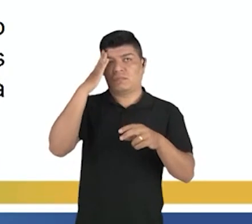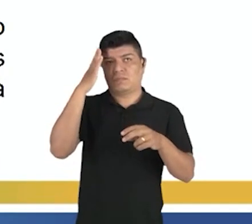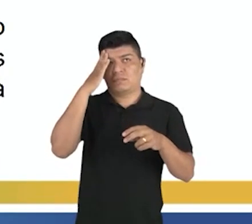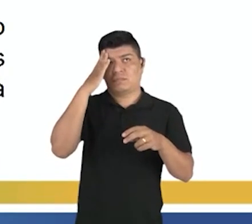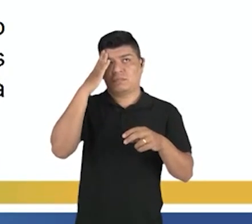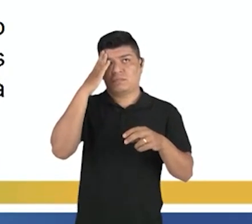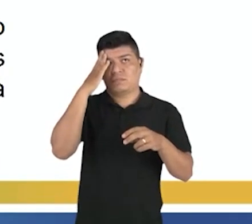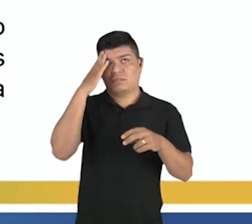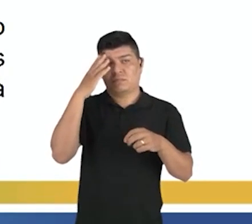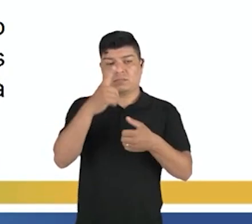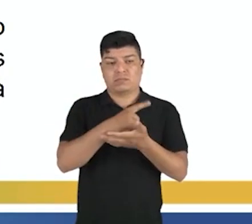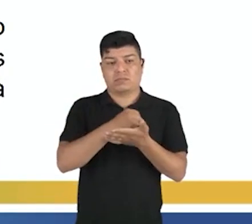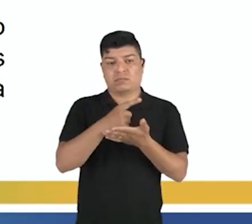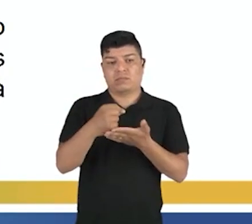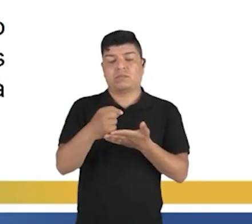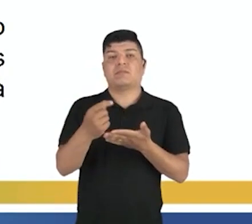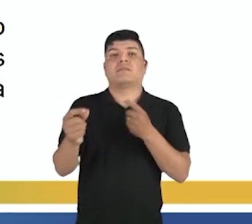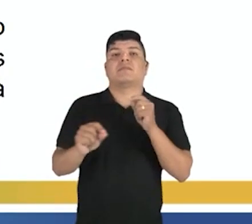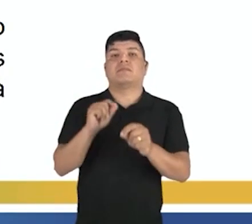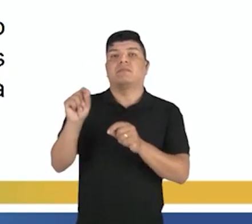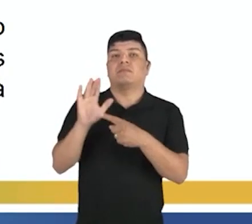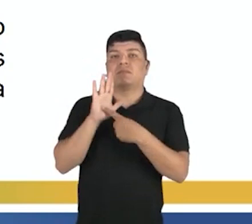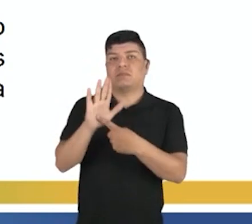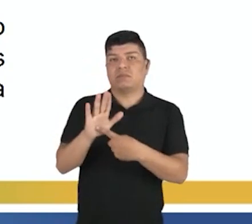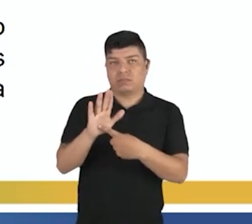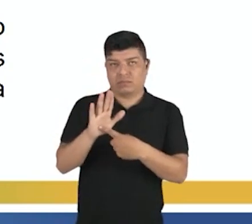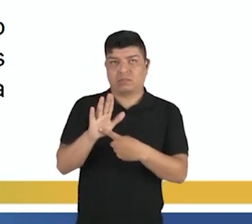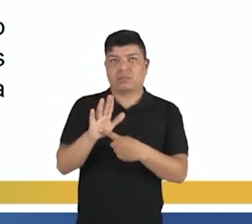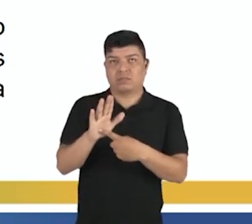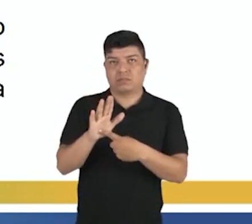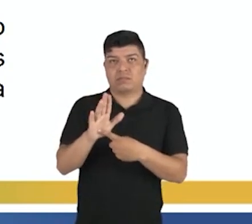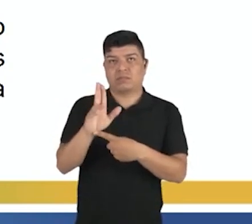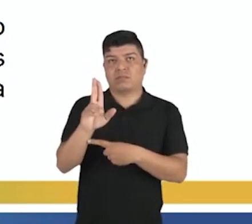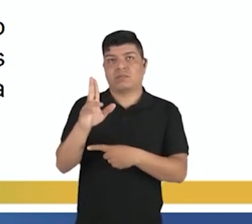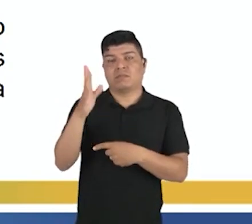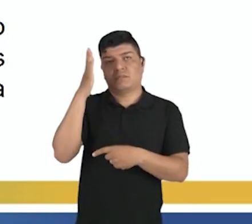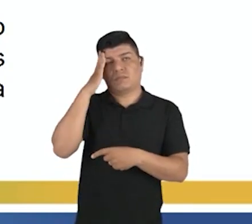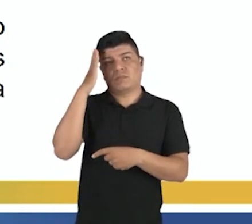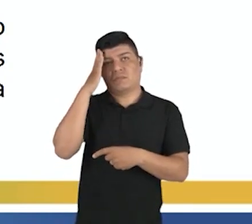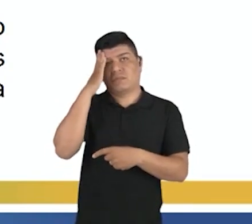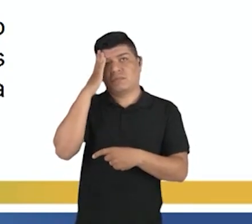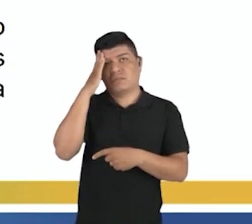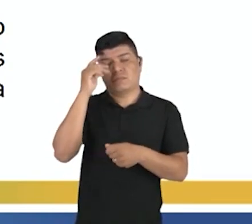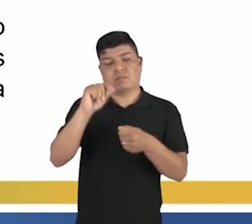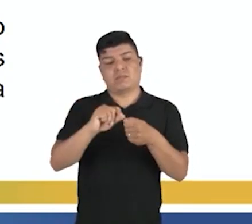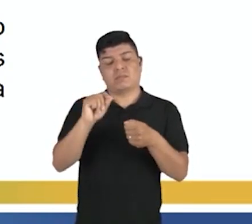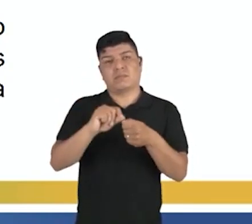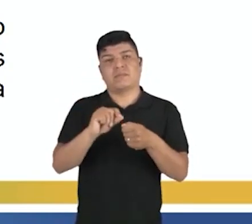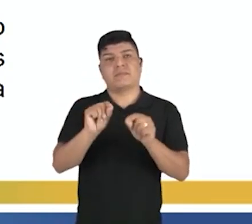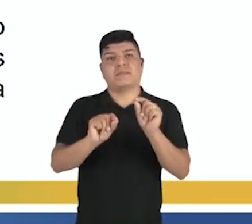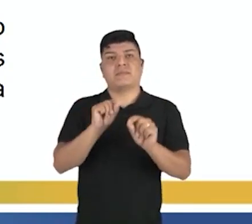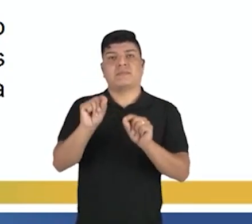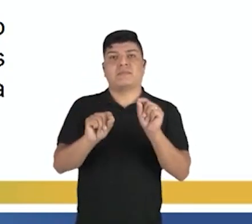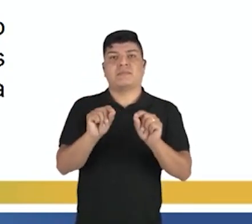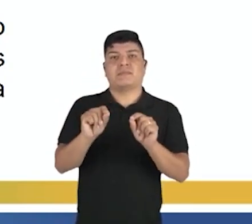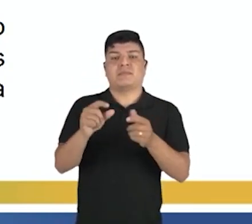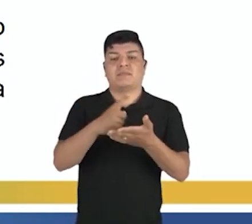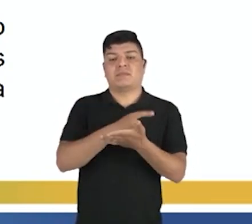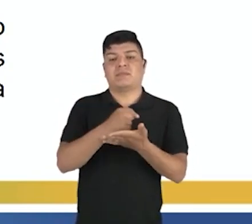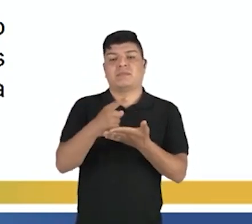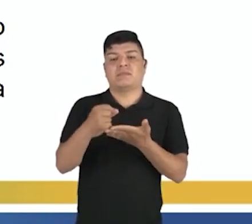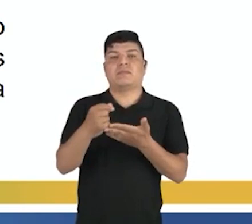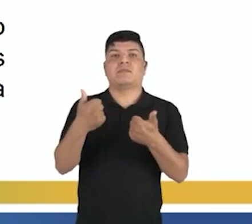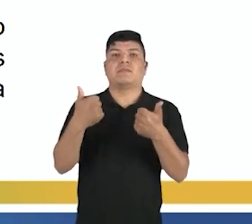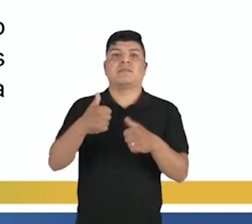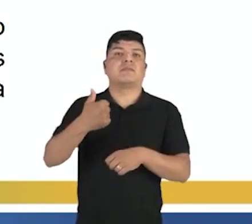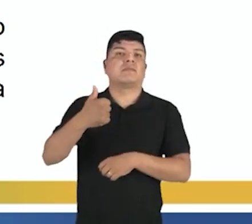saberes. Ó, olha o artigo aqui. O que determina os saberes e fazeres é esse artigo aqui,